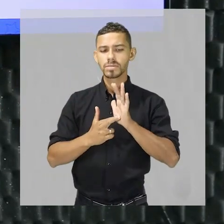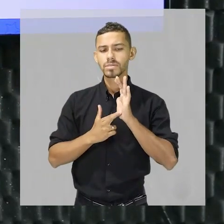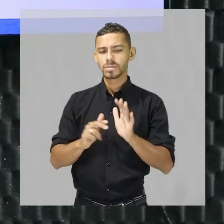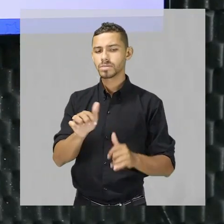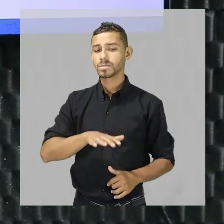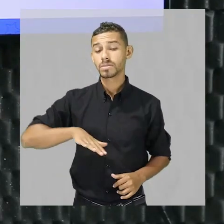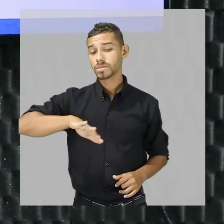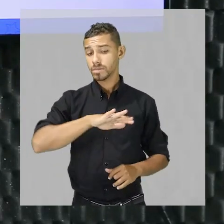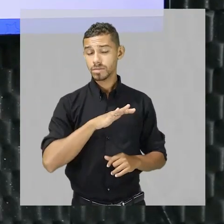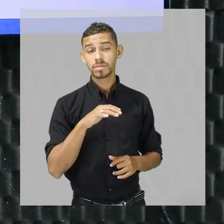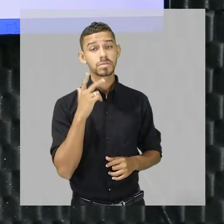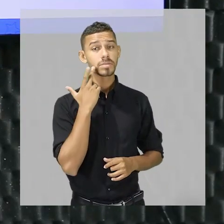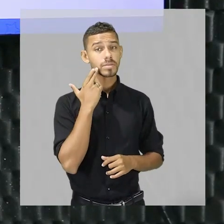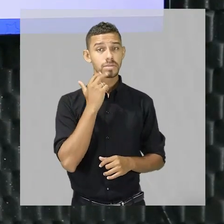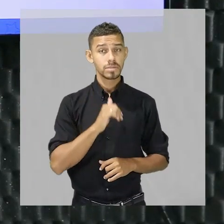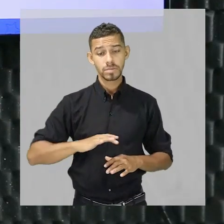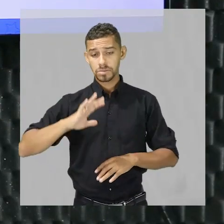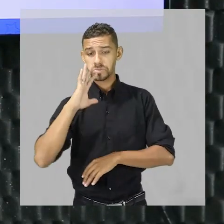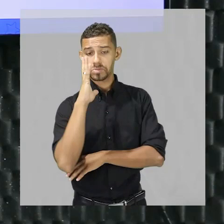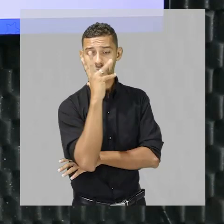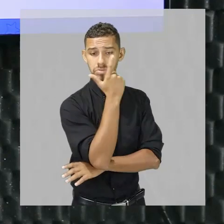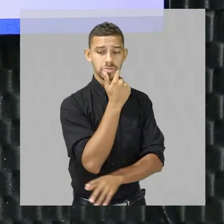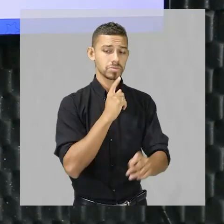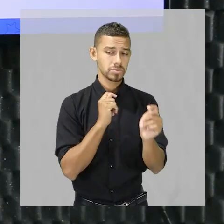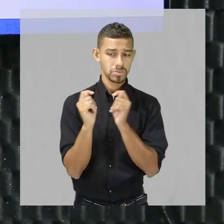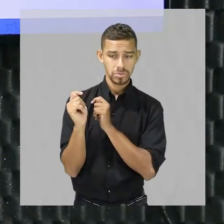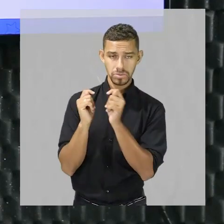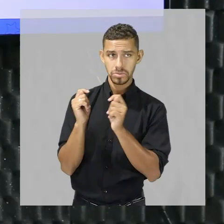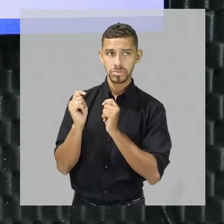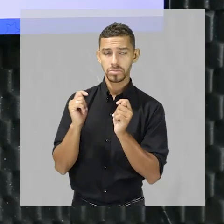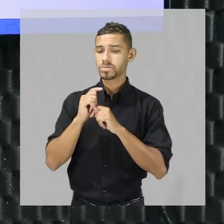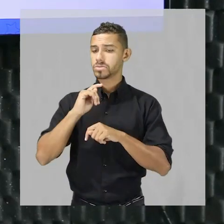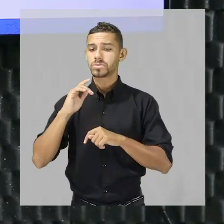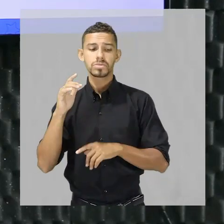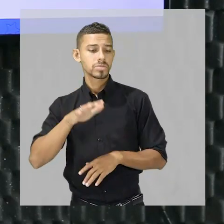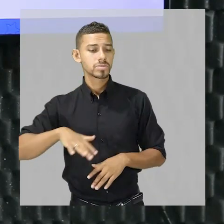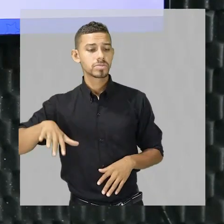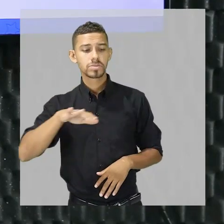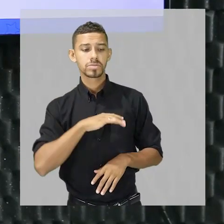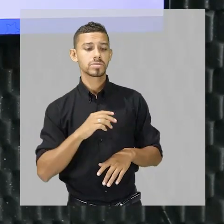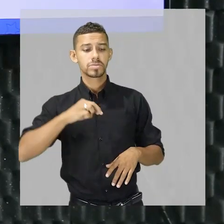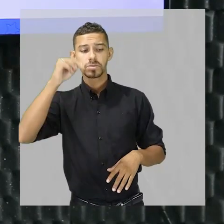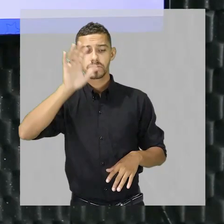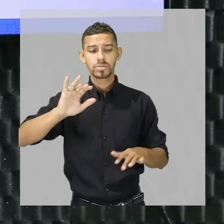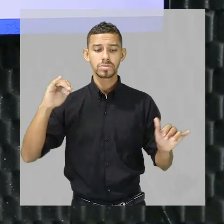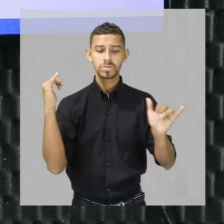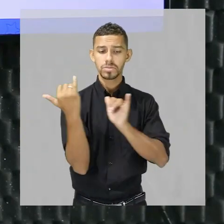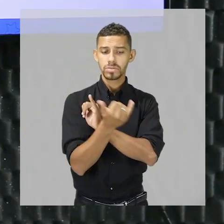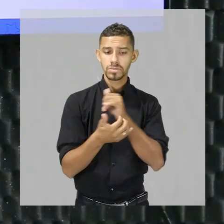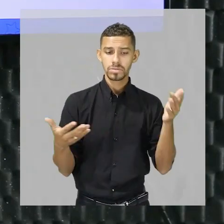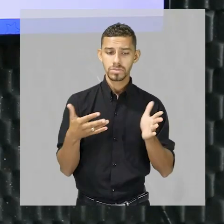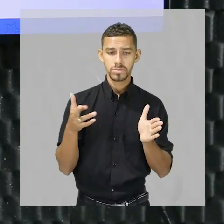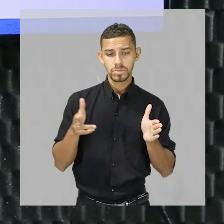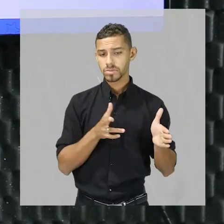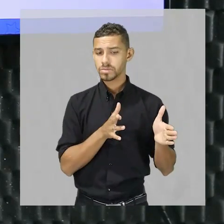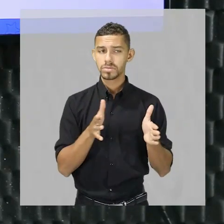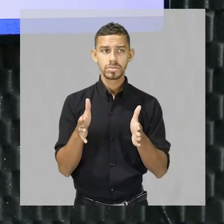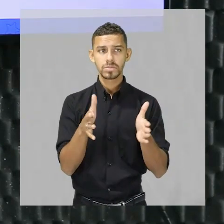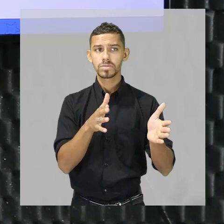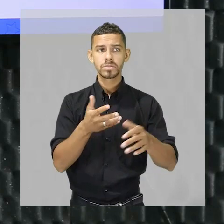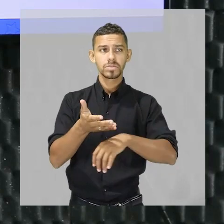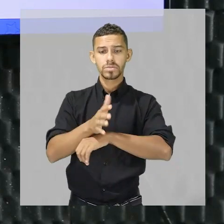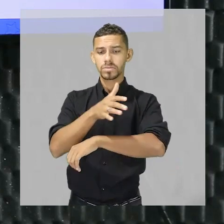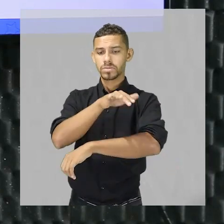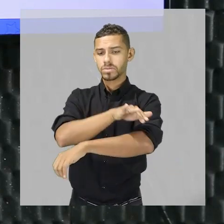Representa os espaços naturais e econômicos de um ambiente para mapear informações atualizadas dos rios,